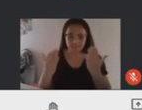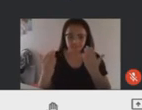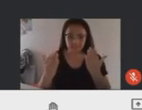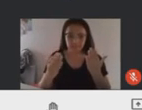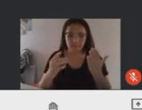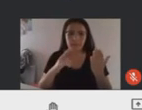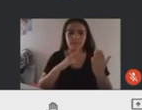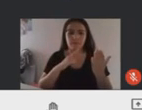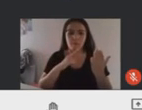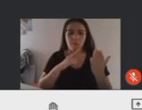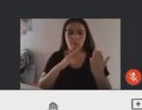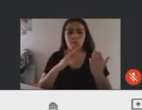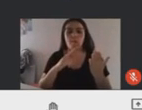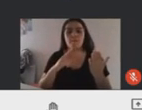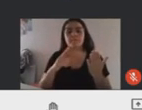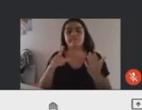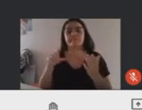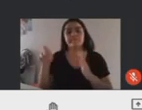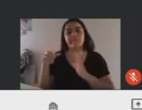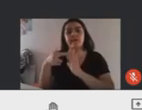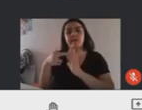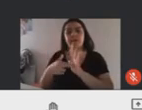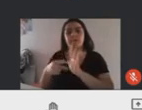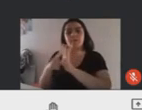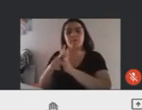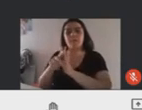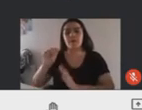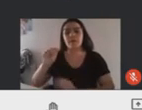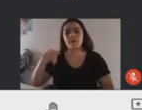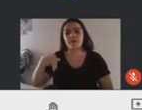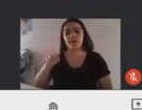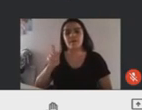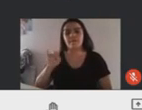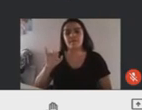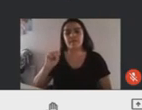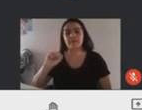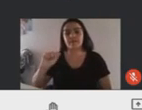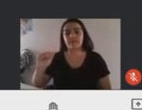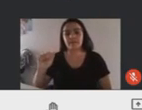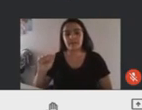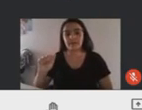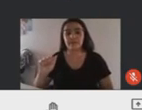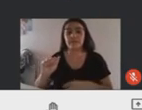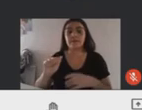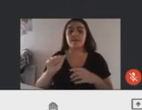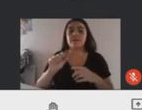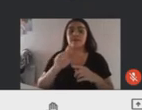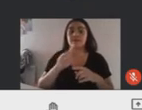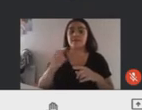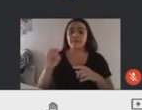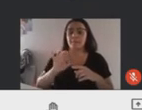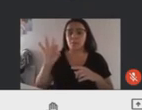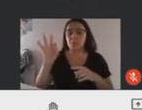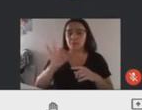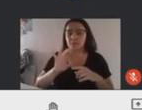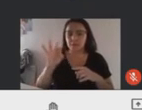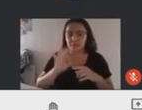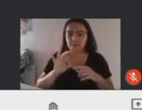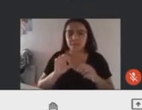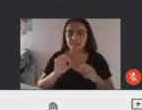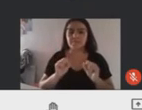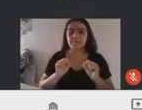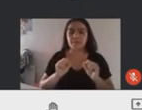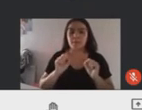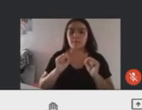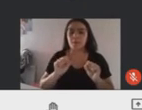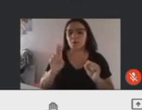as especificações da Anvisa, né, que acima de 65% de álcool é conforme, ou seja, pode ser